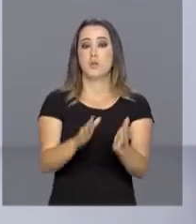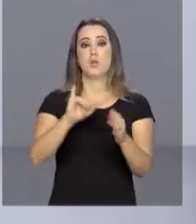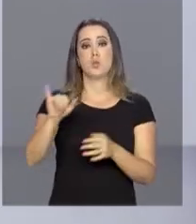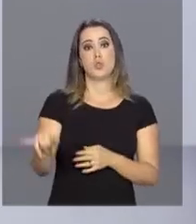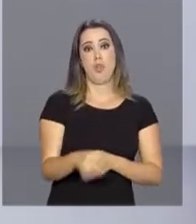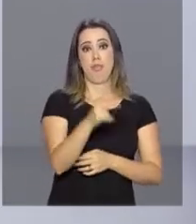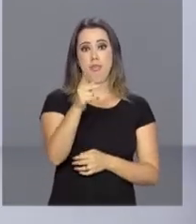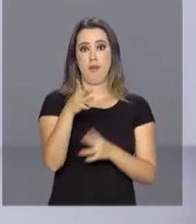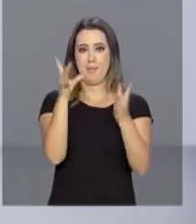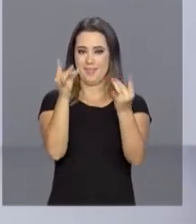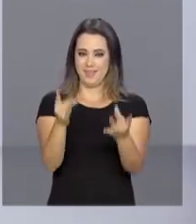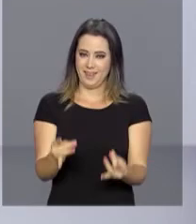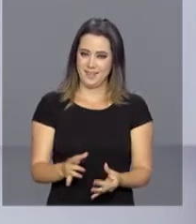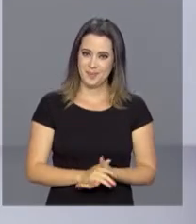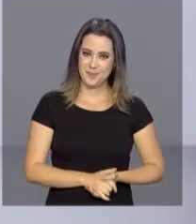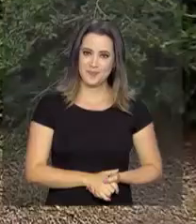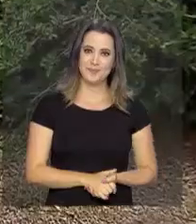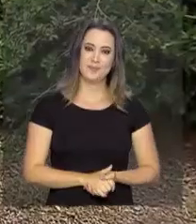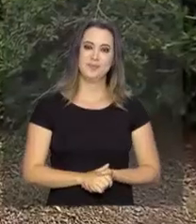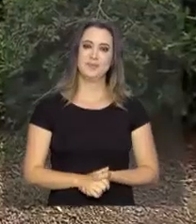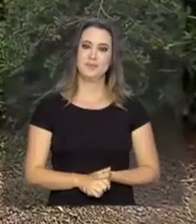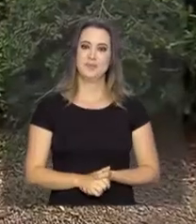lá e tem mais informações.